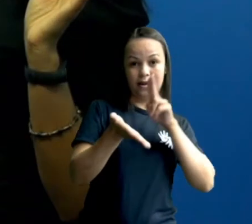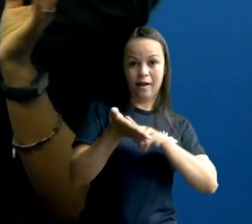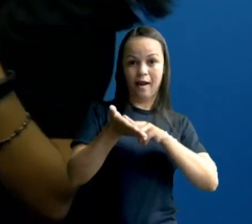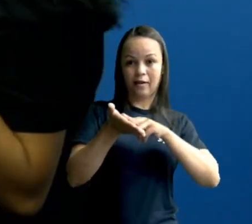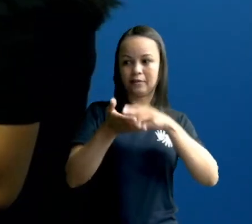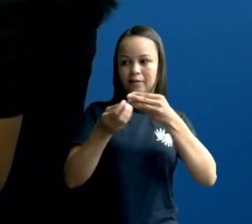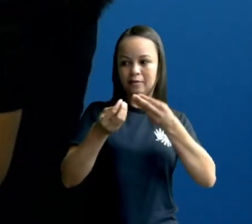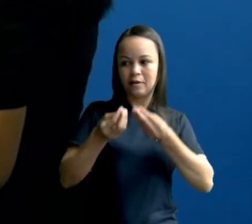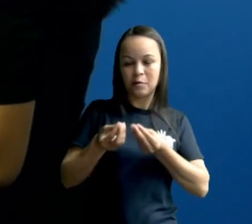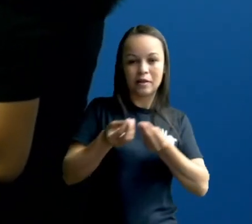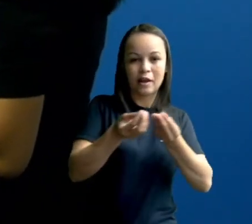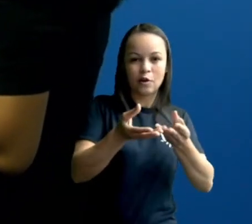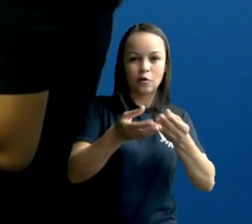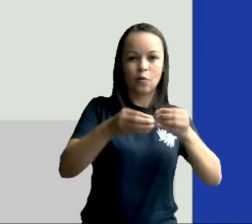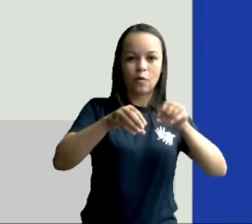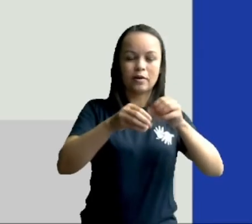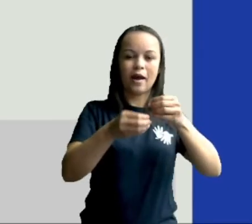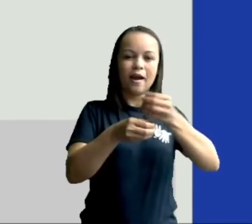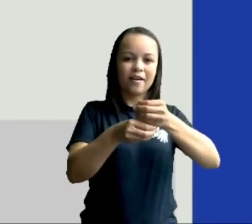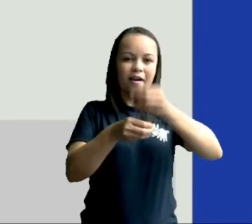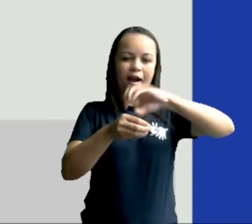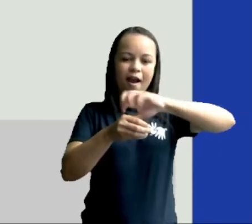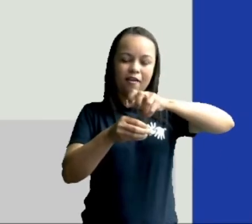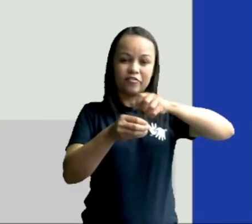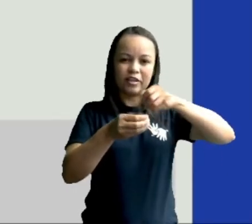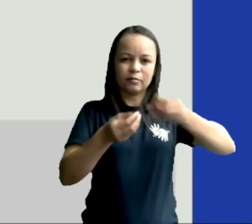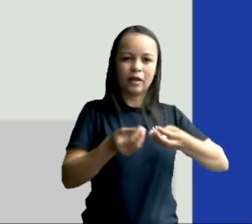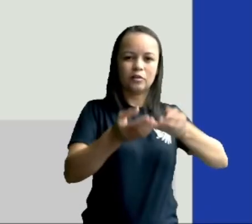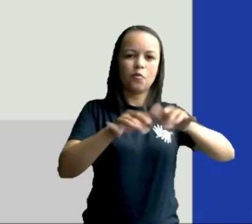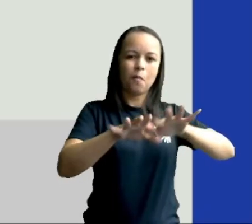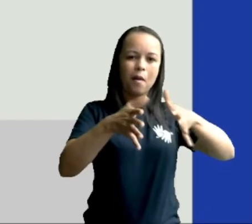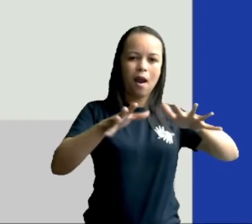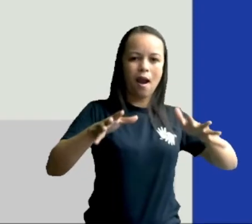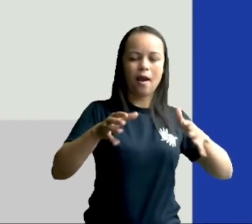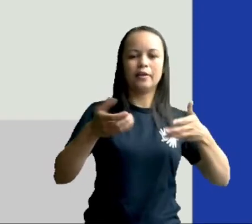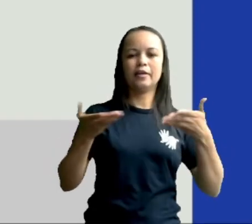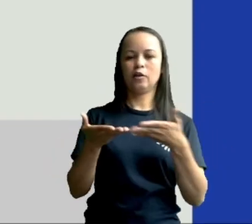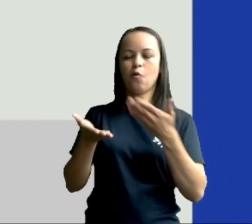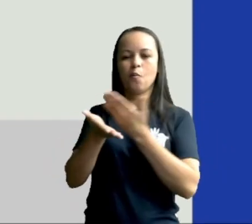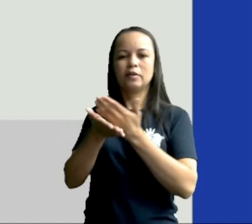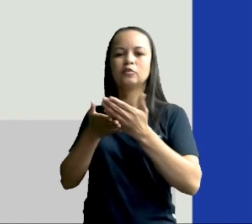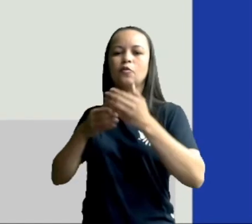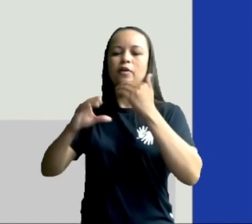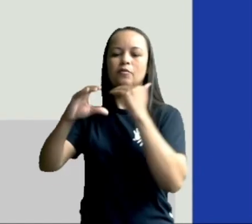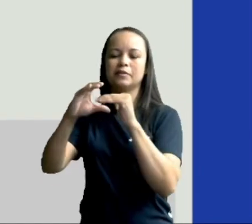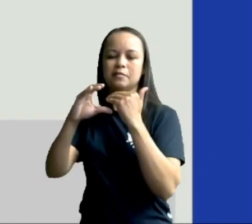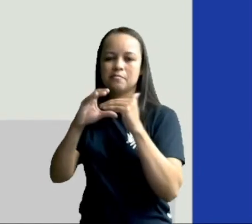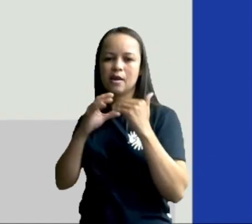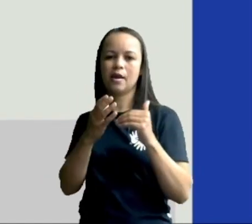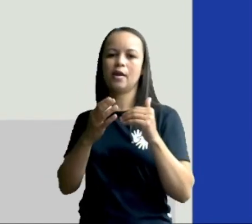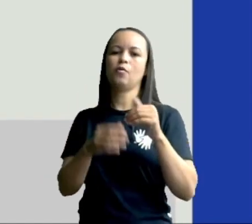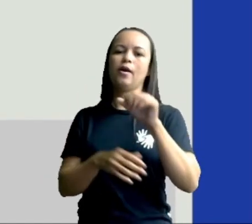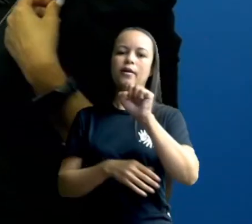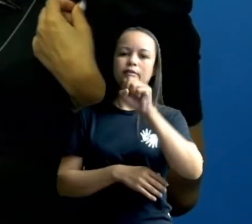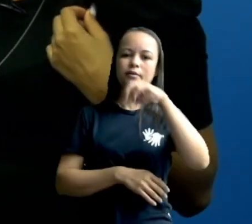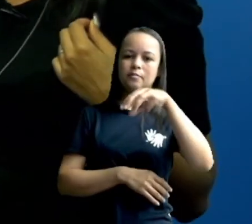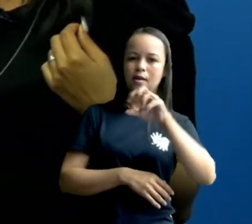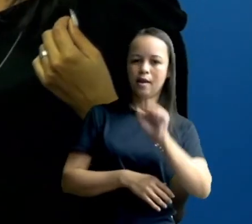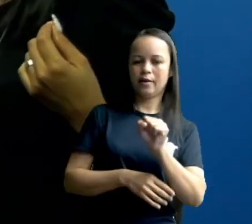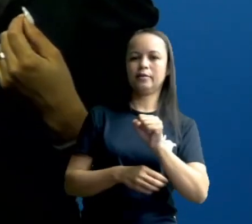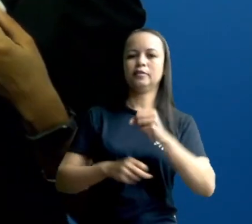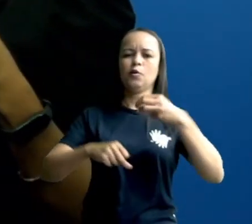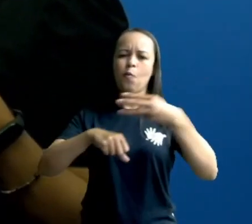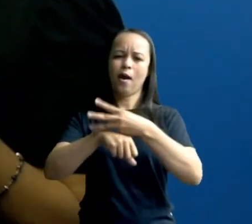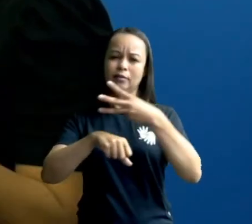mar, que nem aqueles filmes, e começou aí os e-mails, o SMS, o